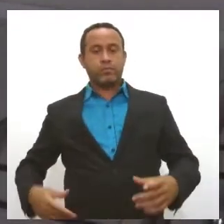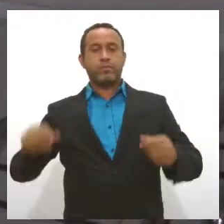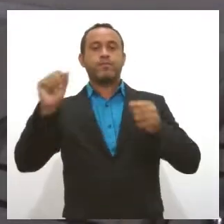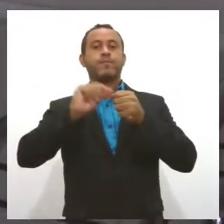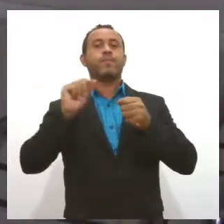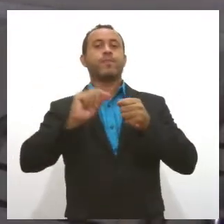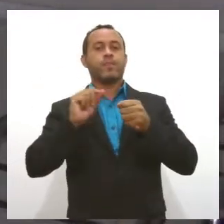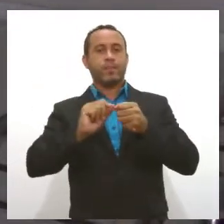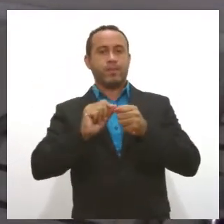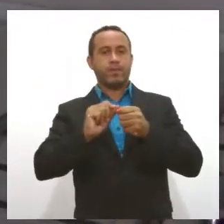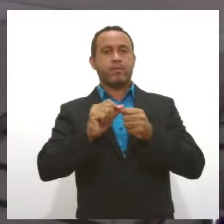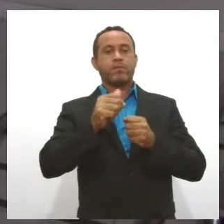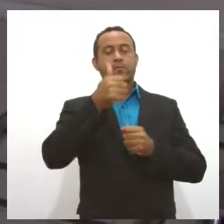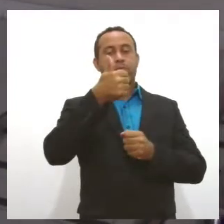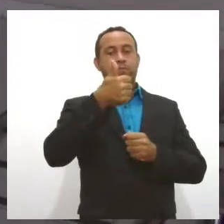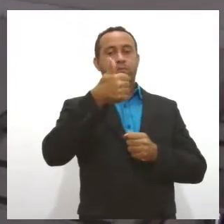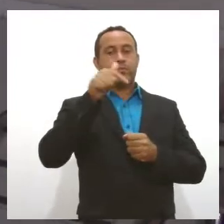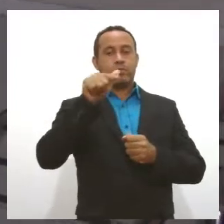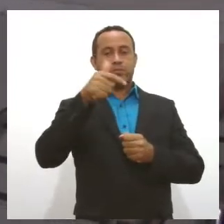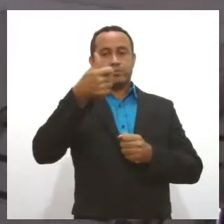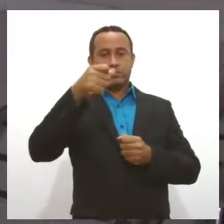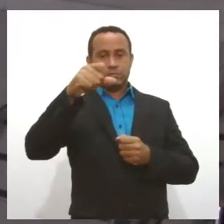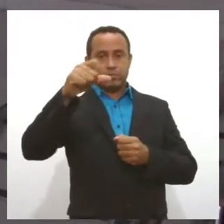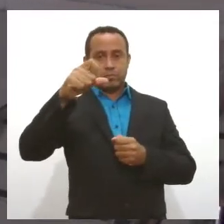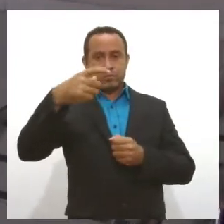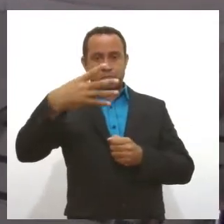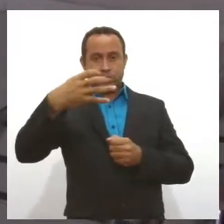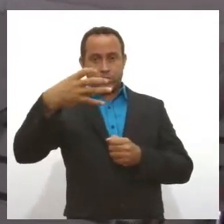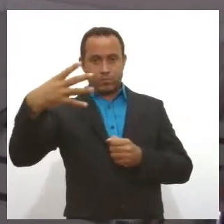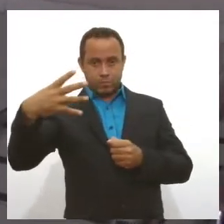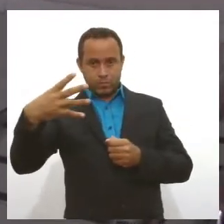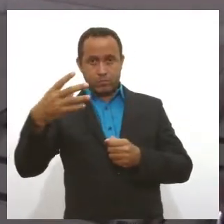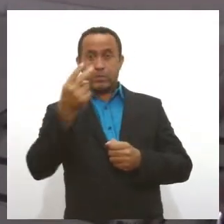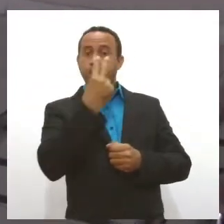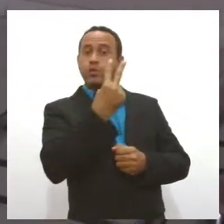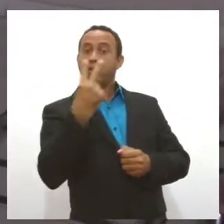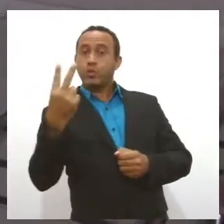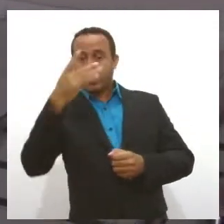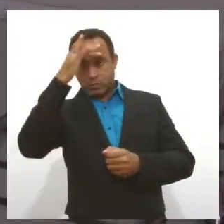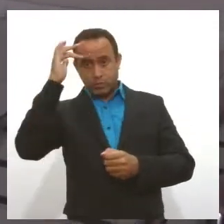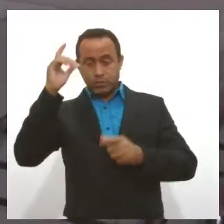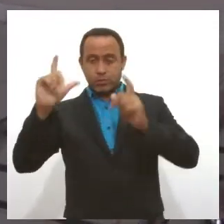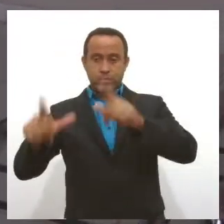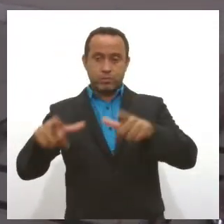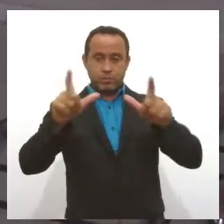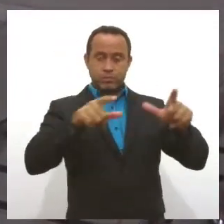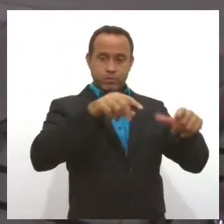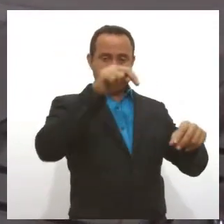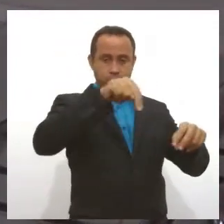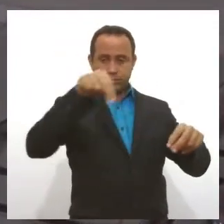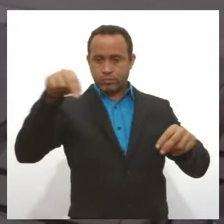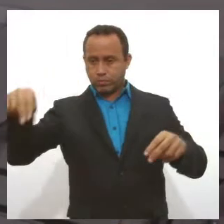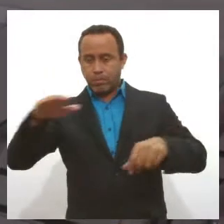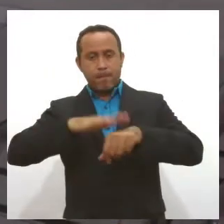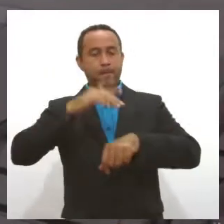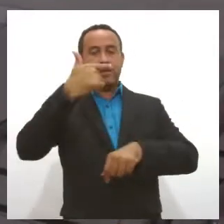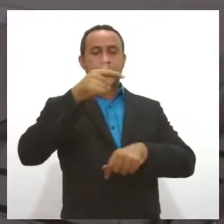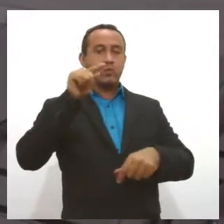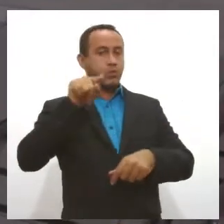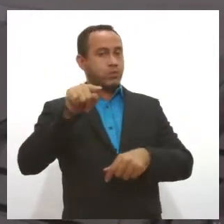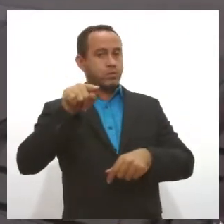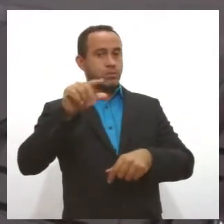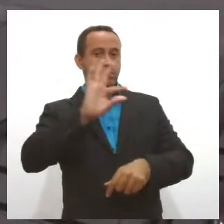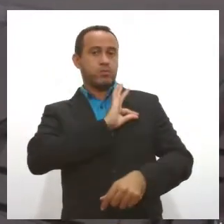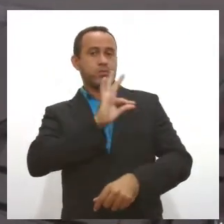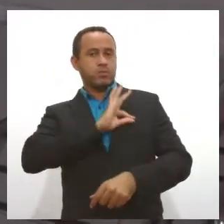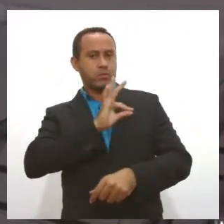aí com 1.144 locais de votação, só aí colocando dois policiais por local, já teria mais de 2 mil policiais e um